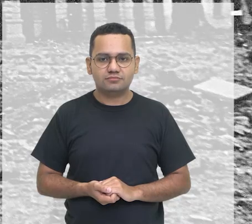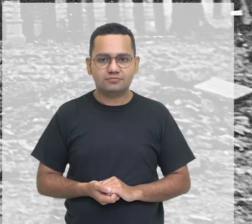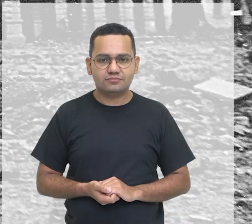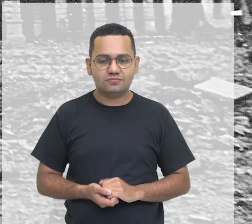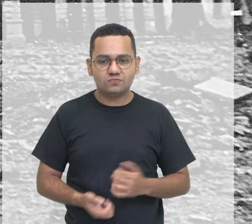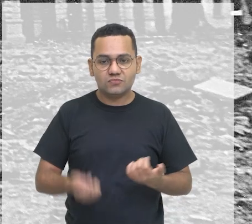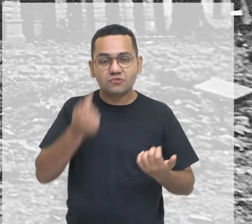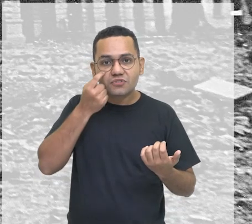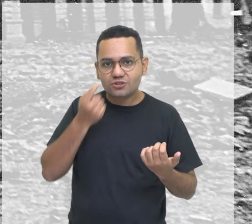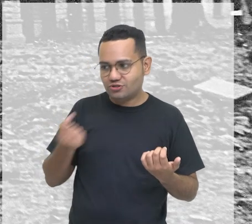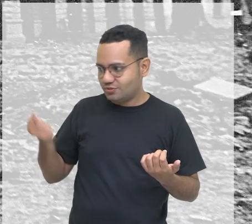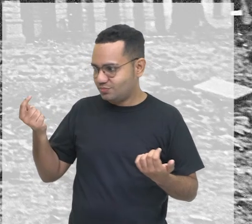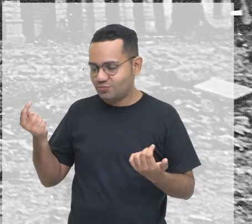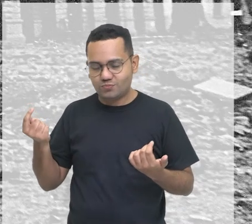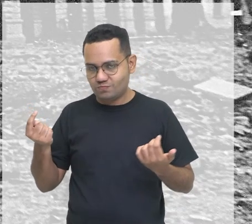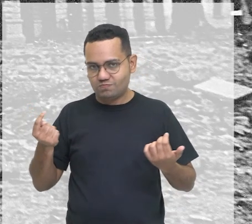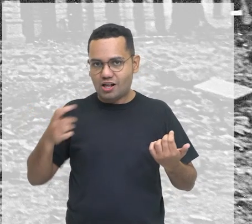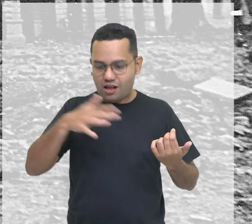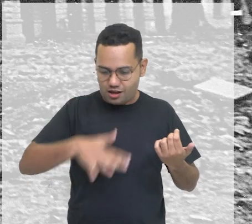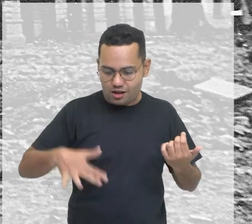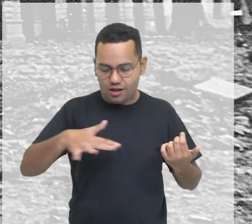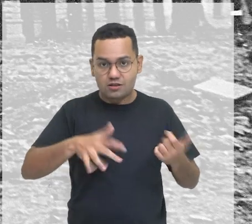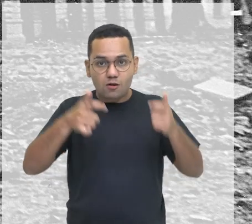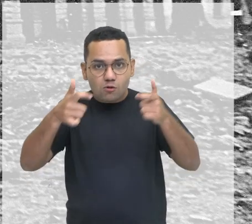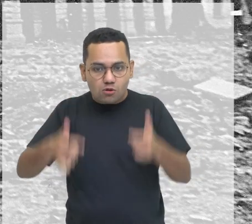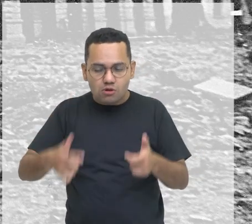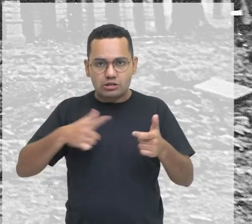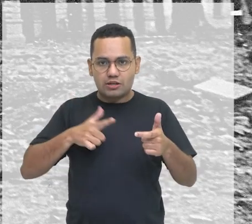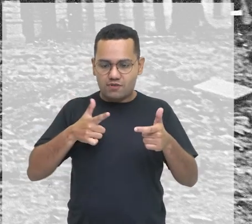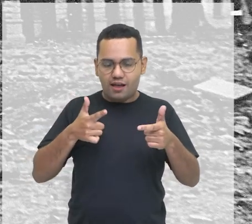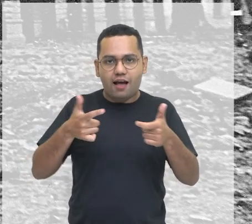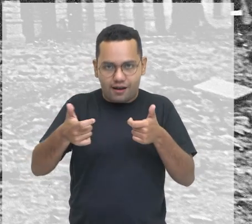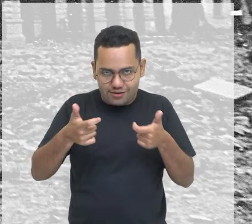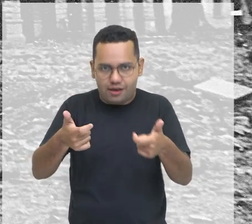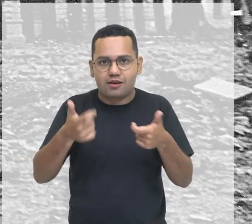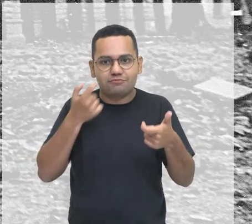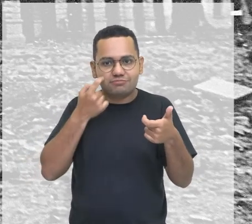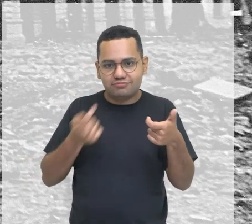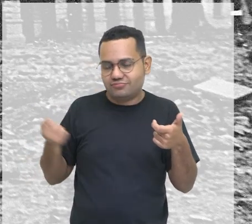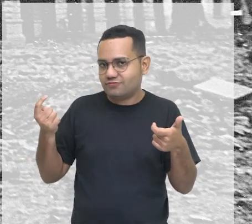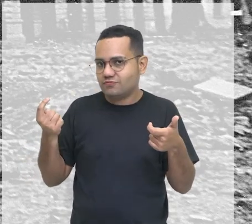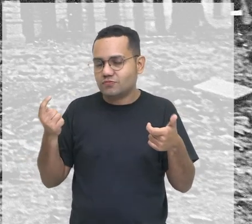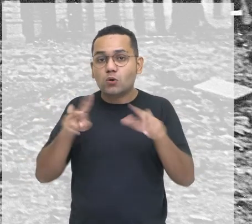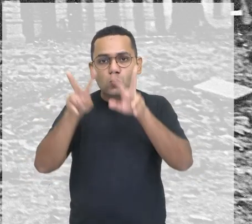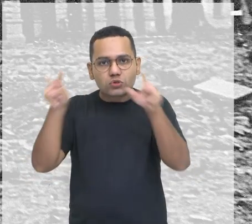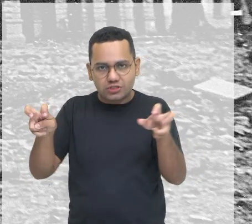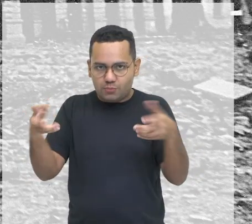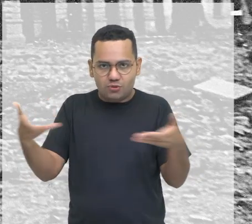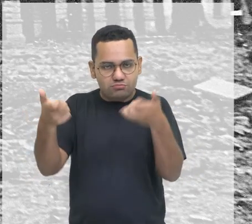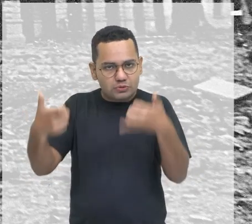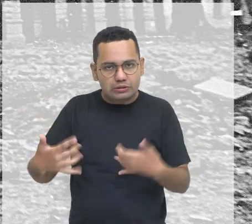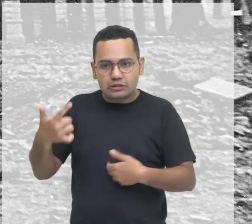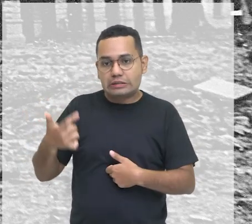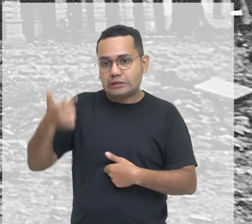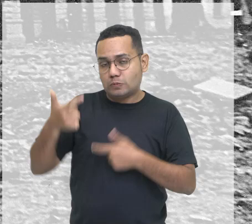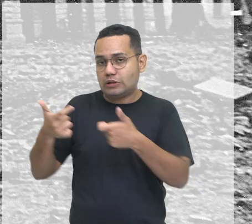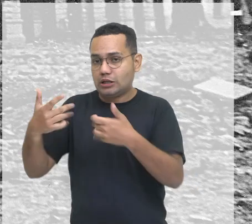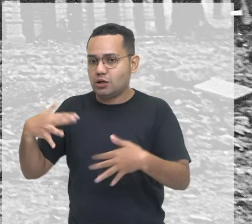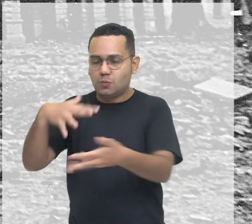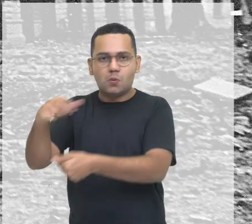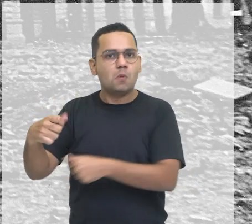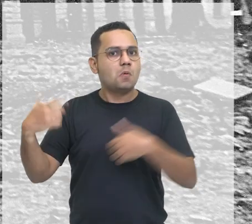Estamos aqui em um campo de batalha para falarmos um pouquinho sobre a Segunda Guerra Mundial, o maior conflito da história